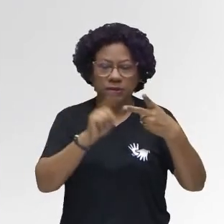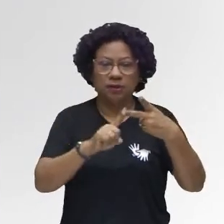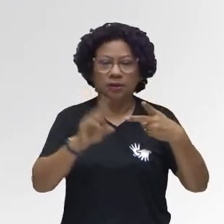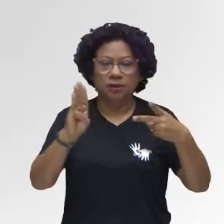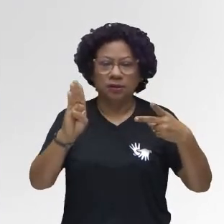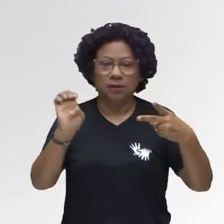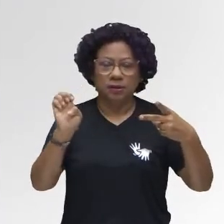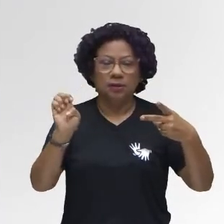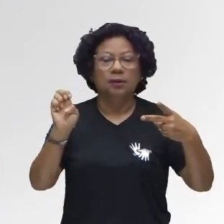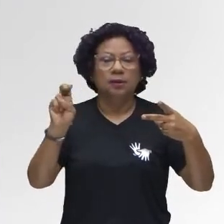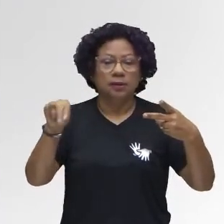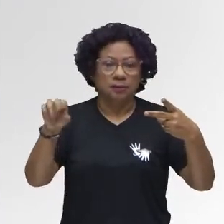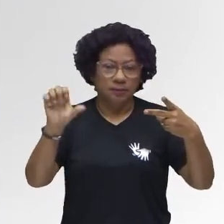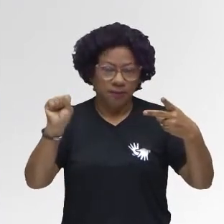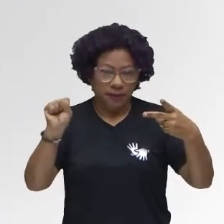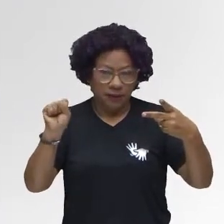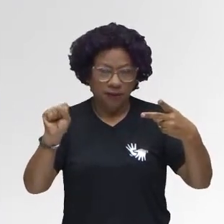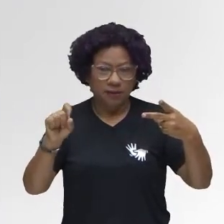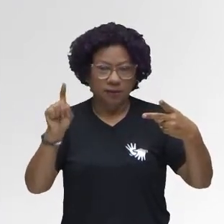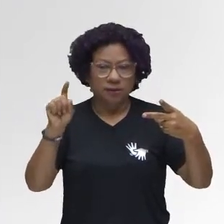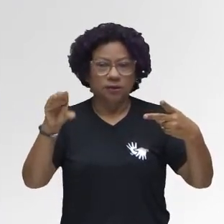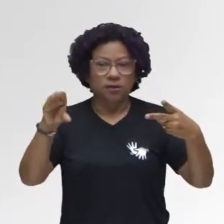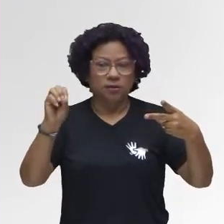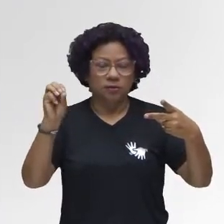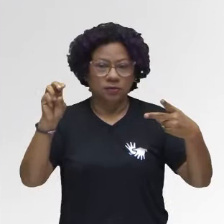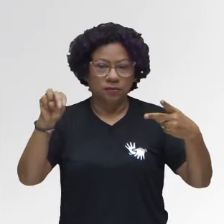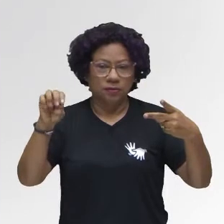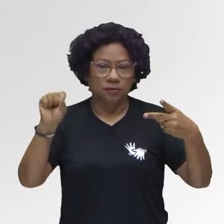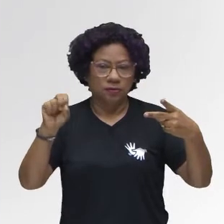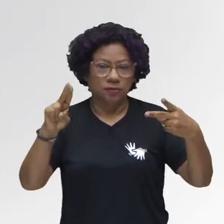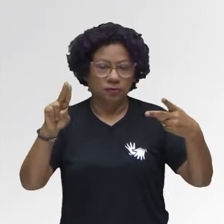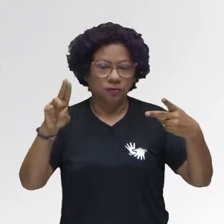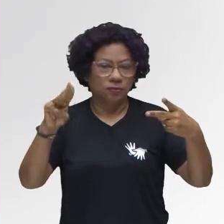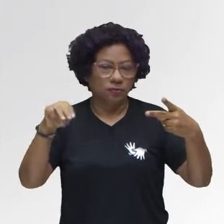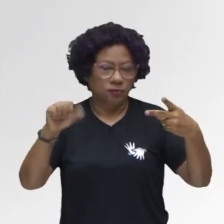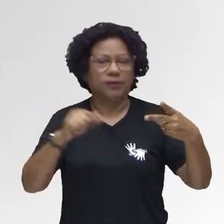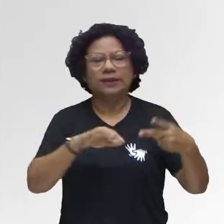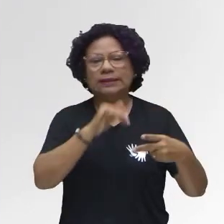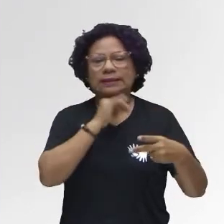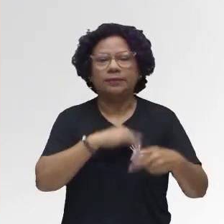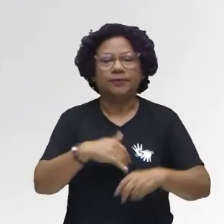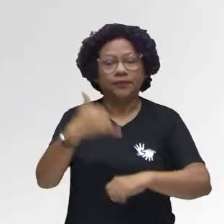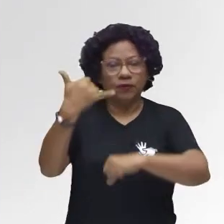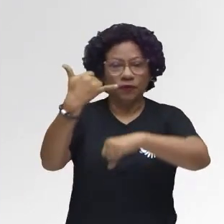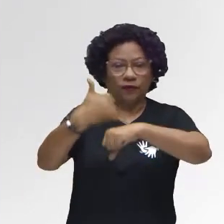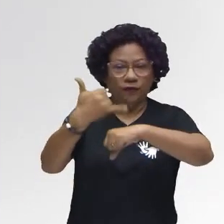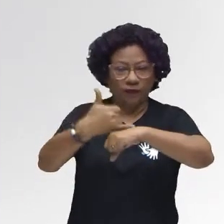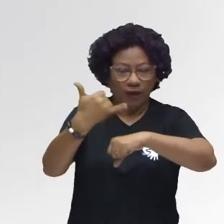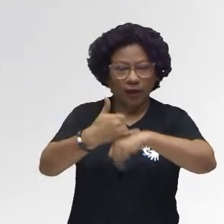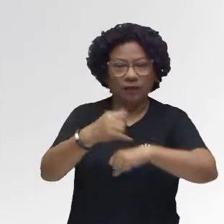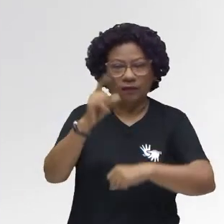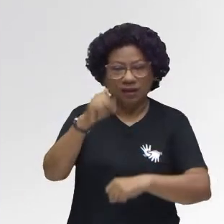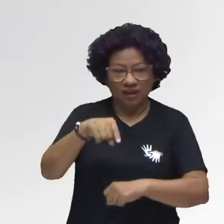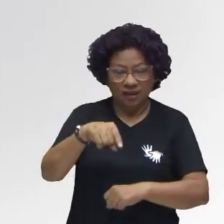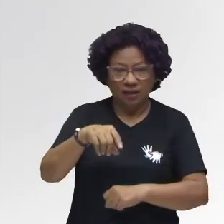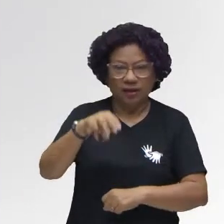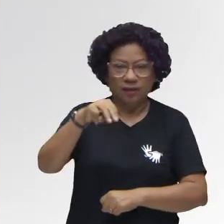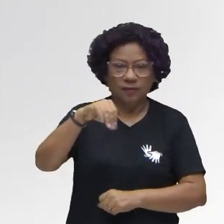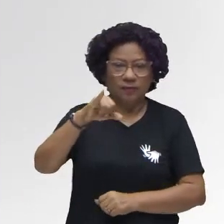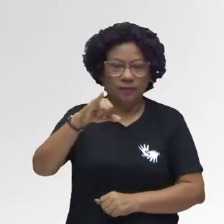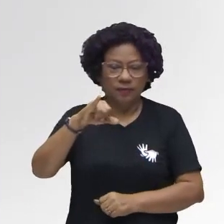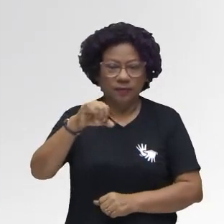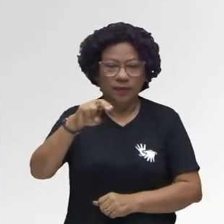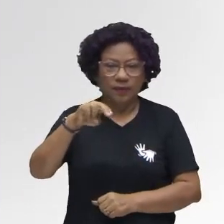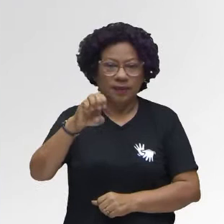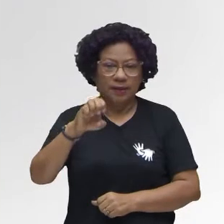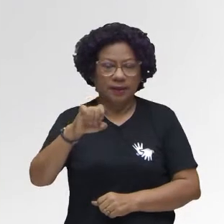para produzir alguma coisa. Então, o ferro. O ferro é um minério extraído do nosso subsolo.